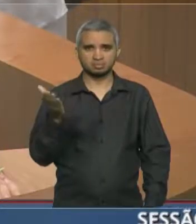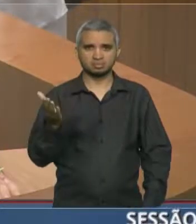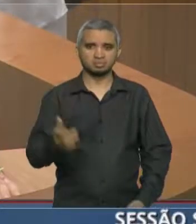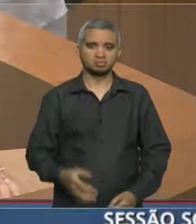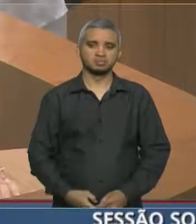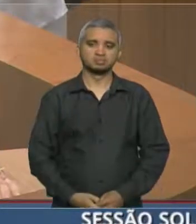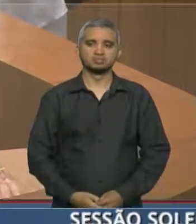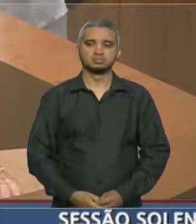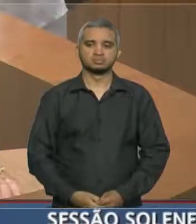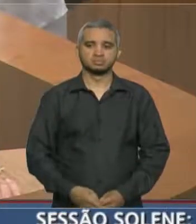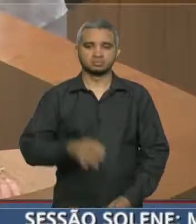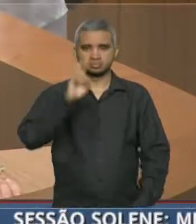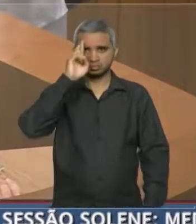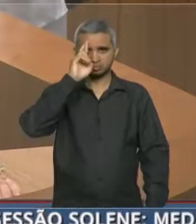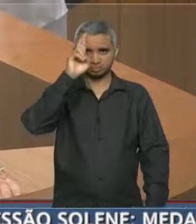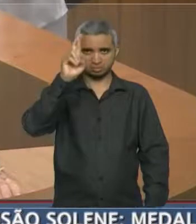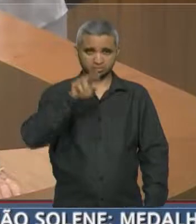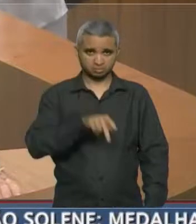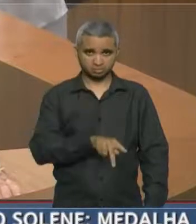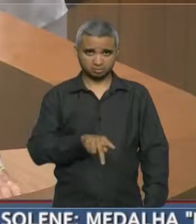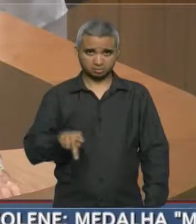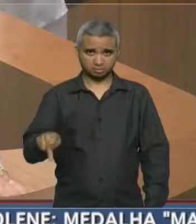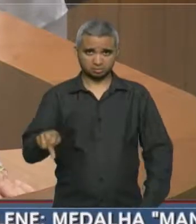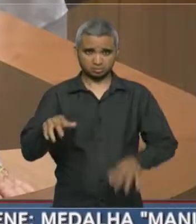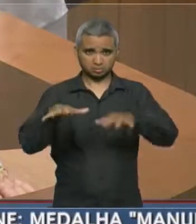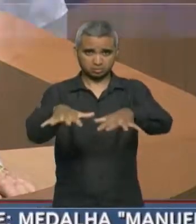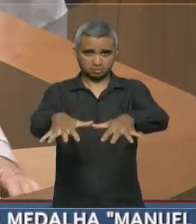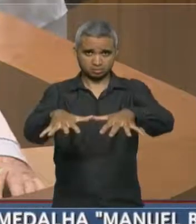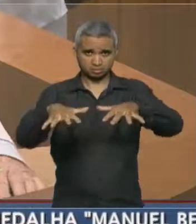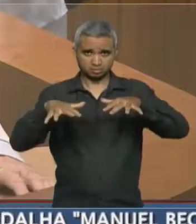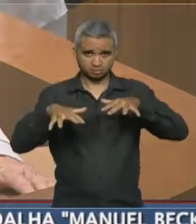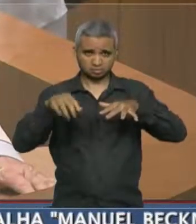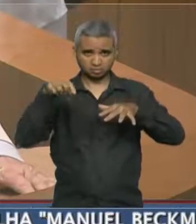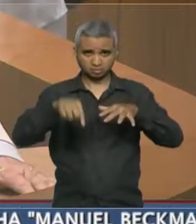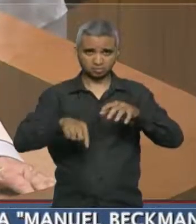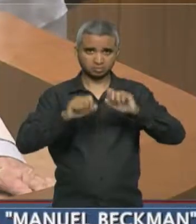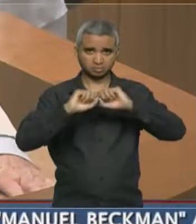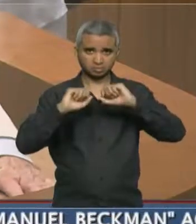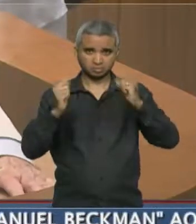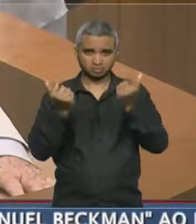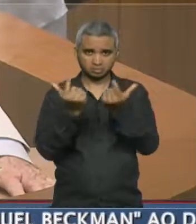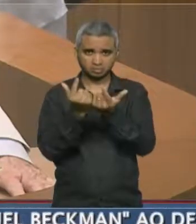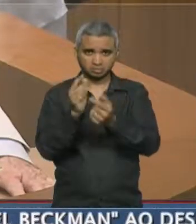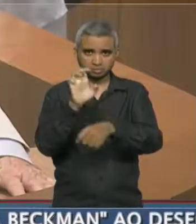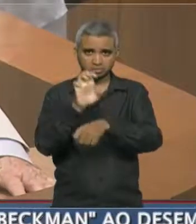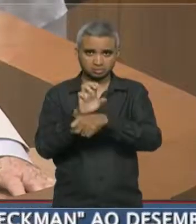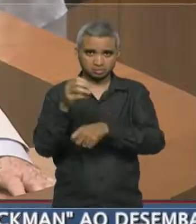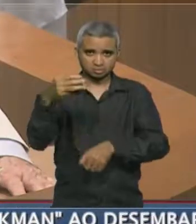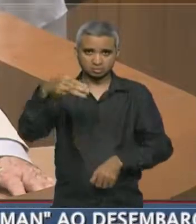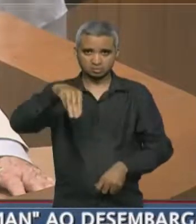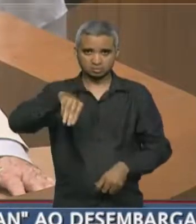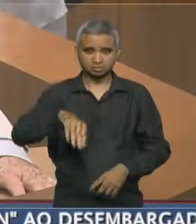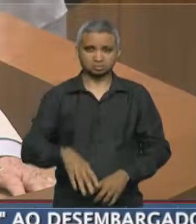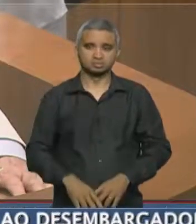presidente desta honrosa casa, Poder Legislativo Maranhense,